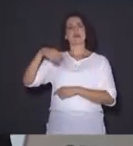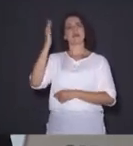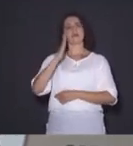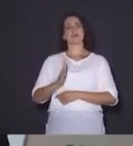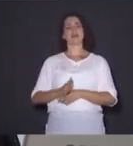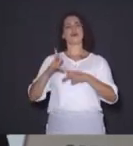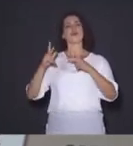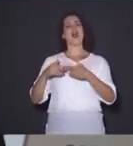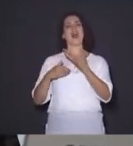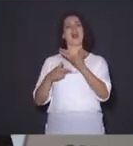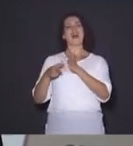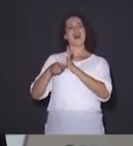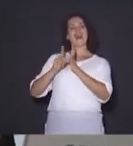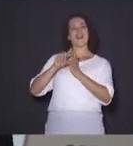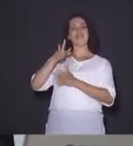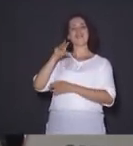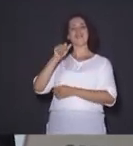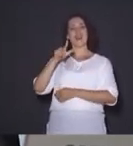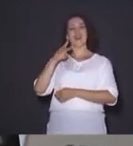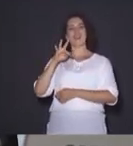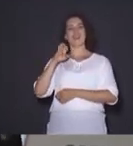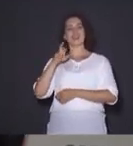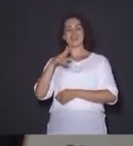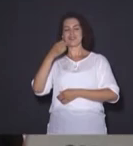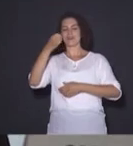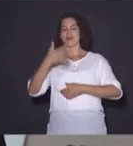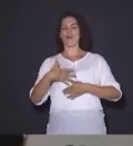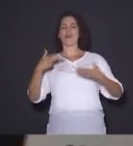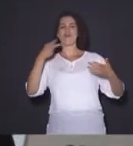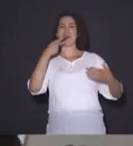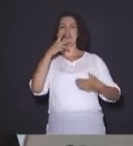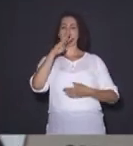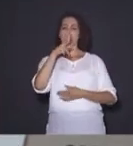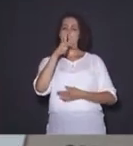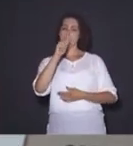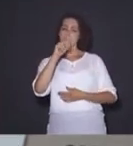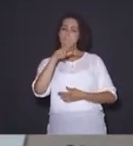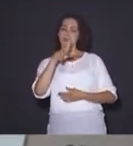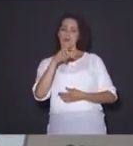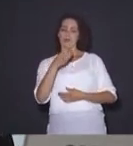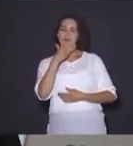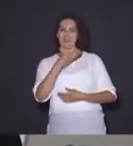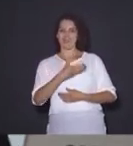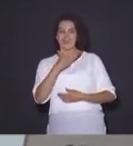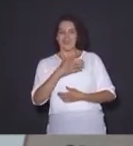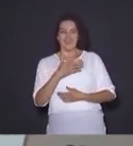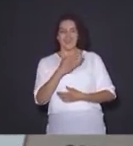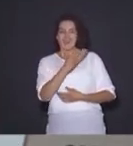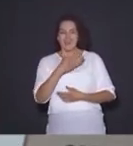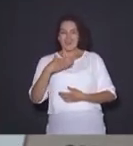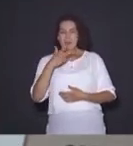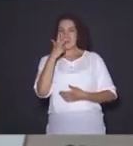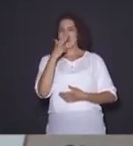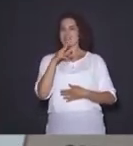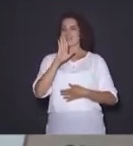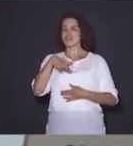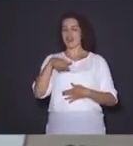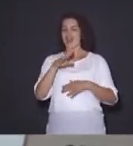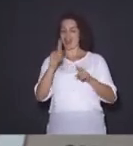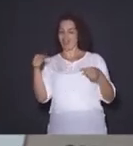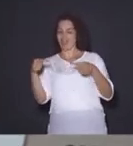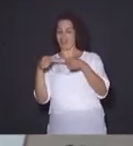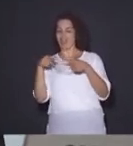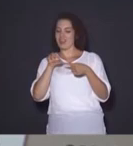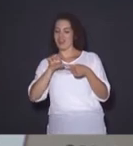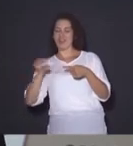destaque é muito falar de paulo freire hoje parece que você está já com recorte ideológico definido né paulo